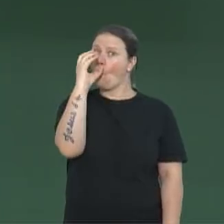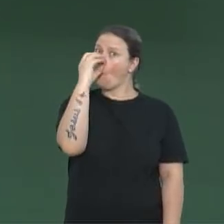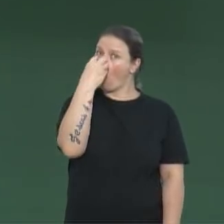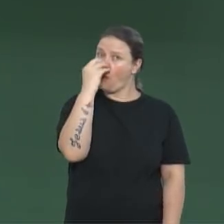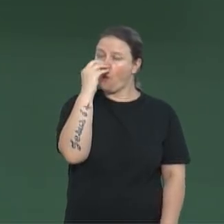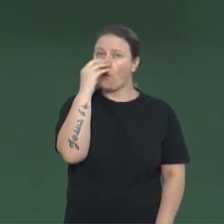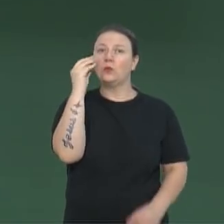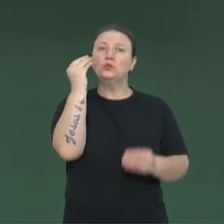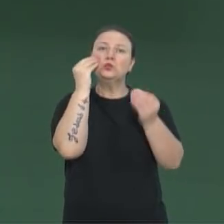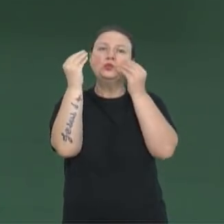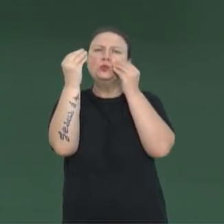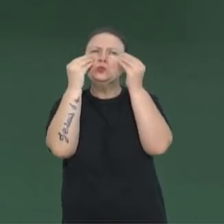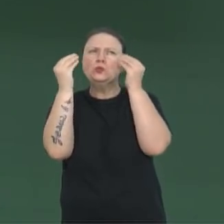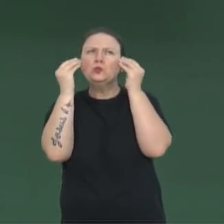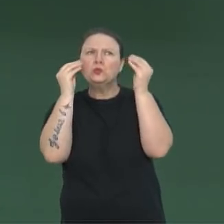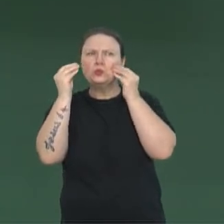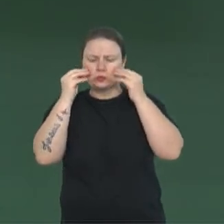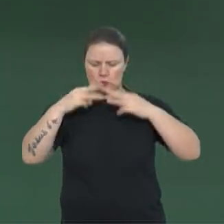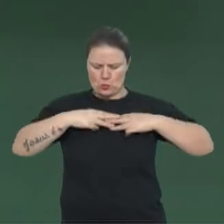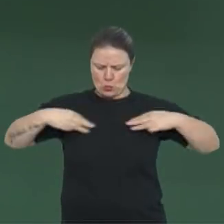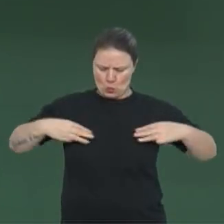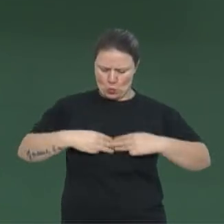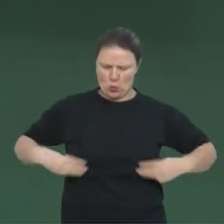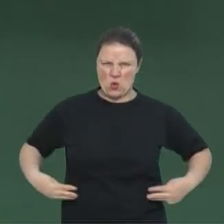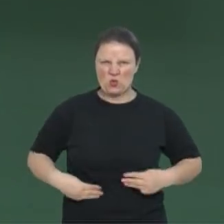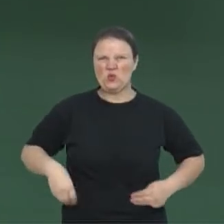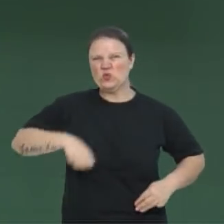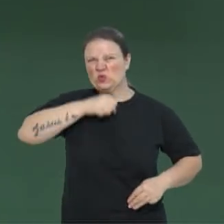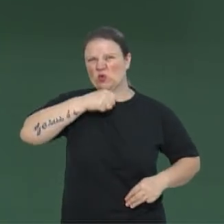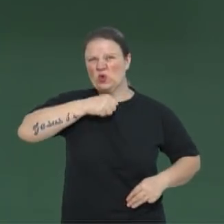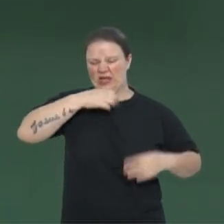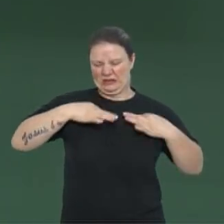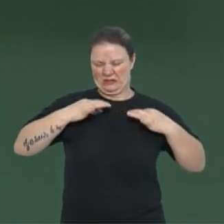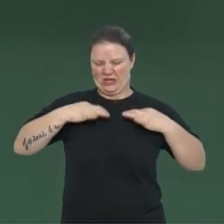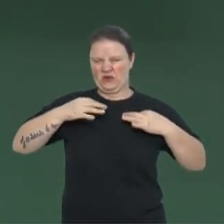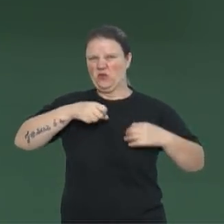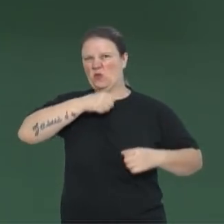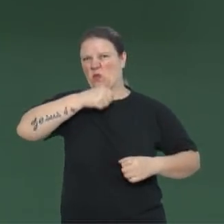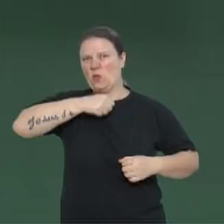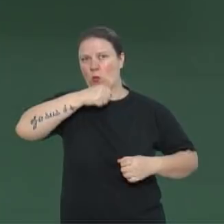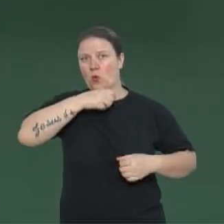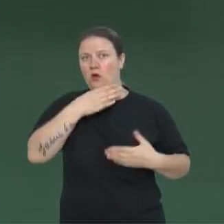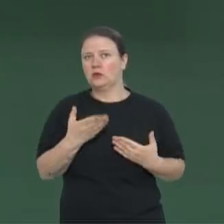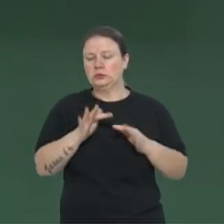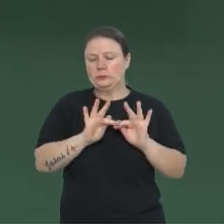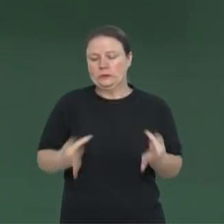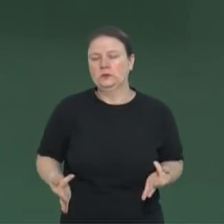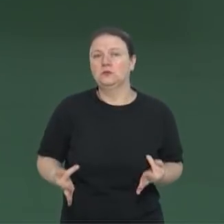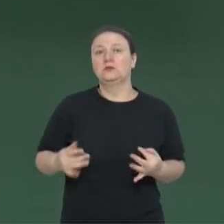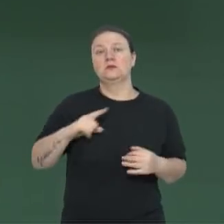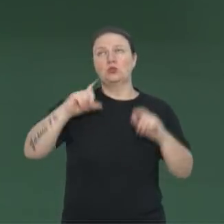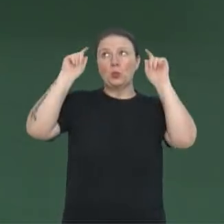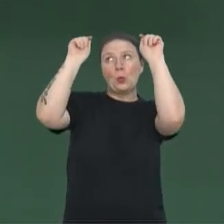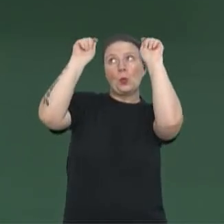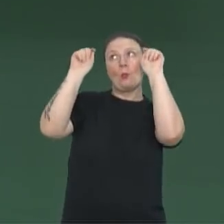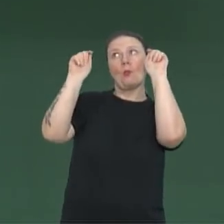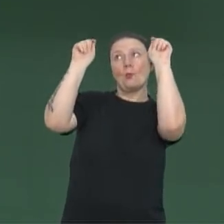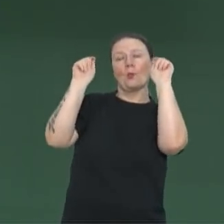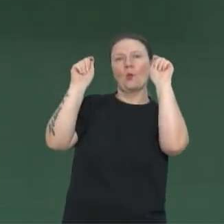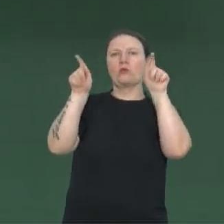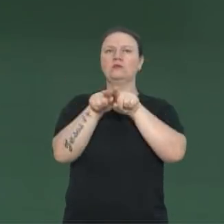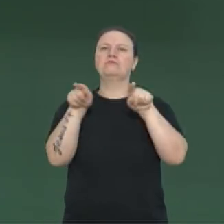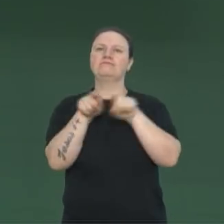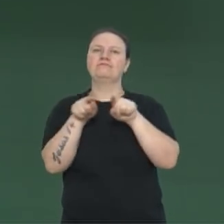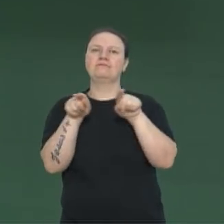tem um casaco listrado, uma roupa meio surrada, meio simplona, digamos assim. Tem um chapéu de ópera, sabe